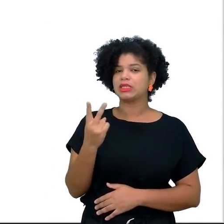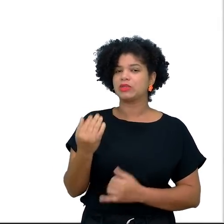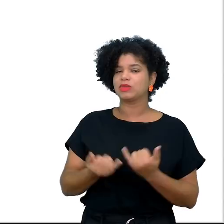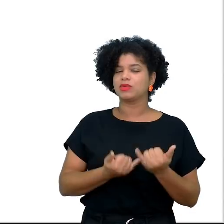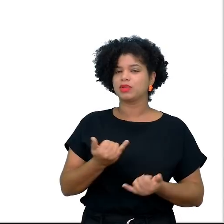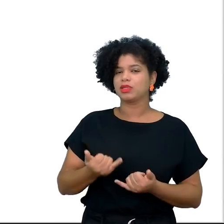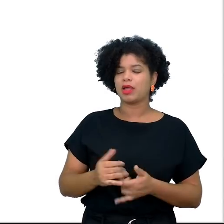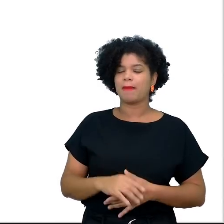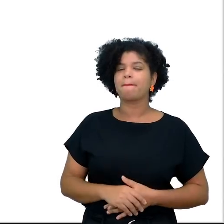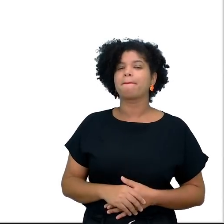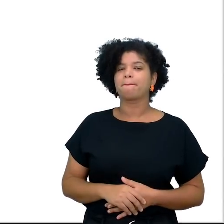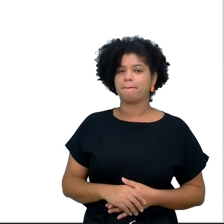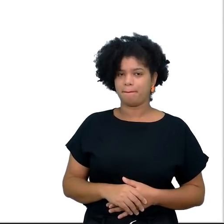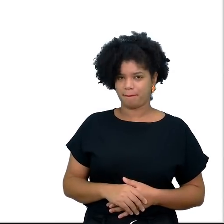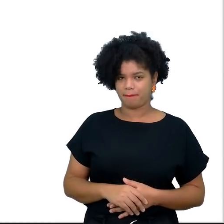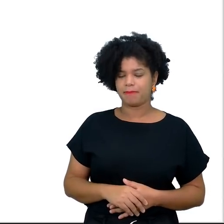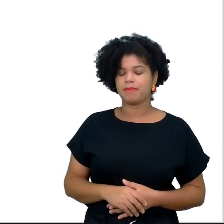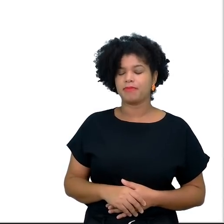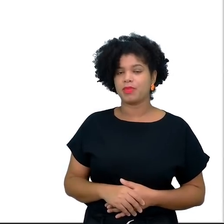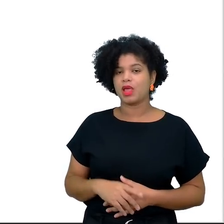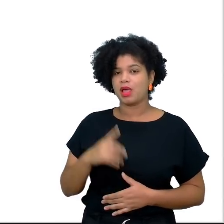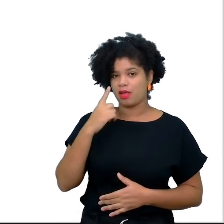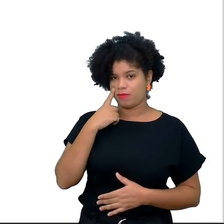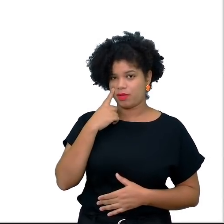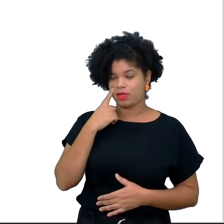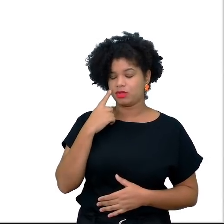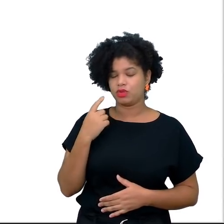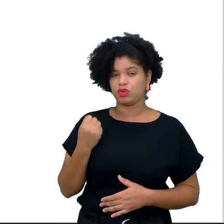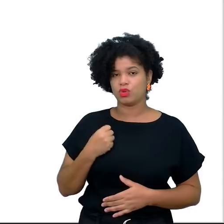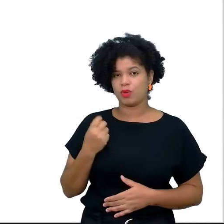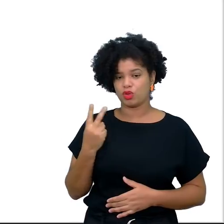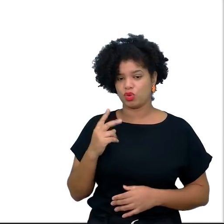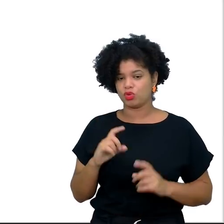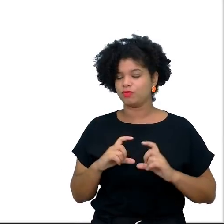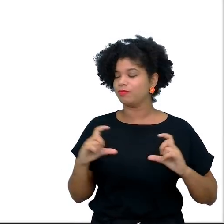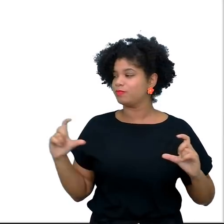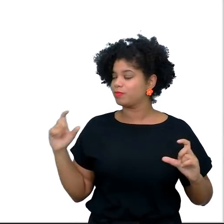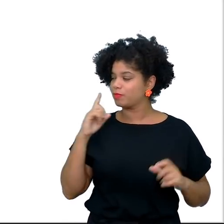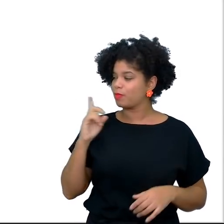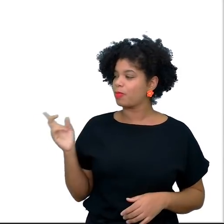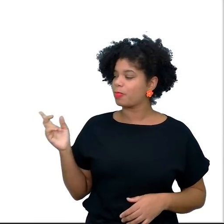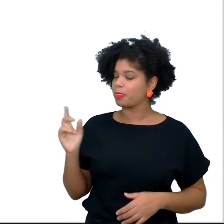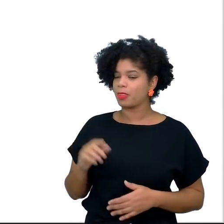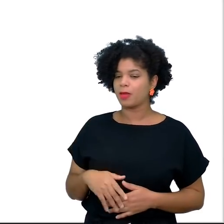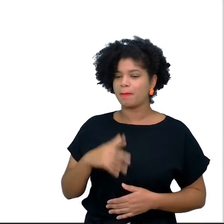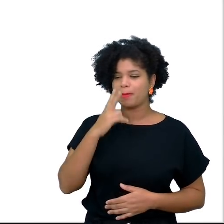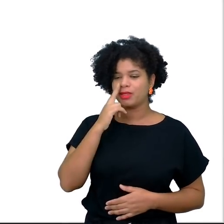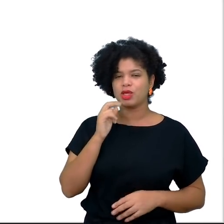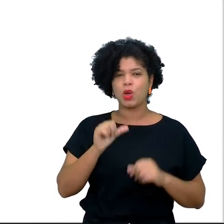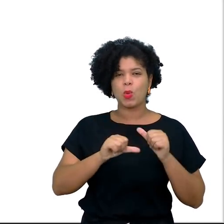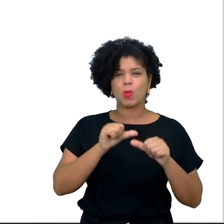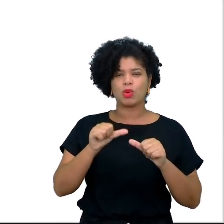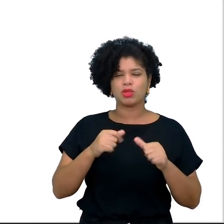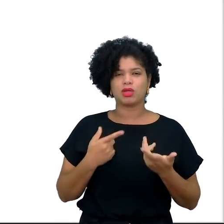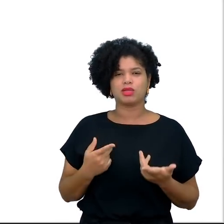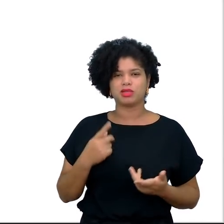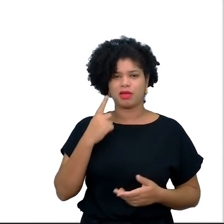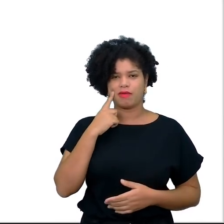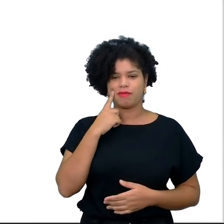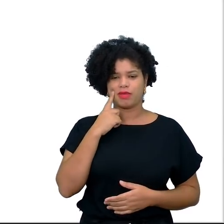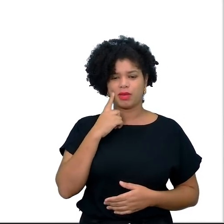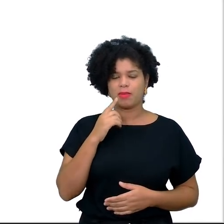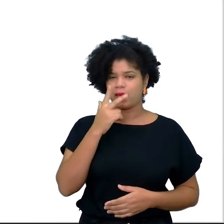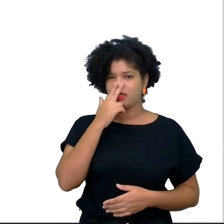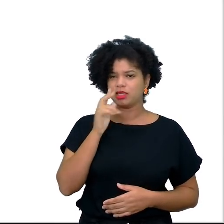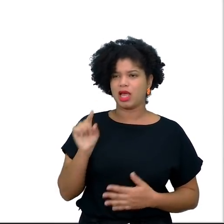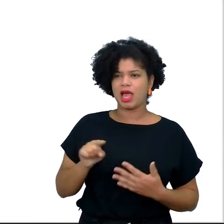rodada? Então, nessa situação 2 aí, nós temos uma mudança do lugar da incógnita,